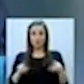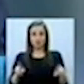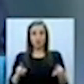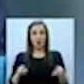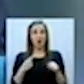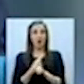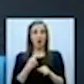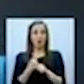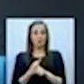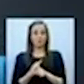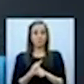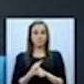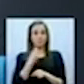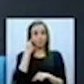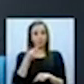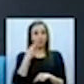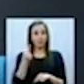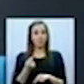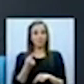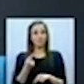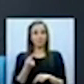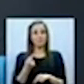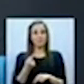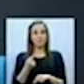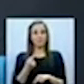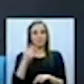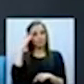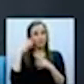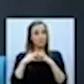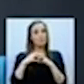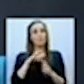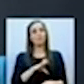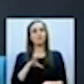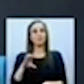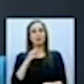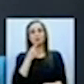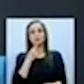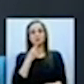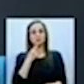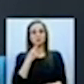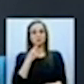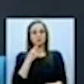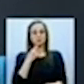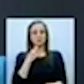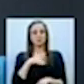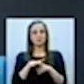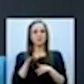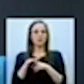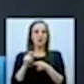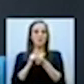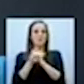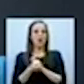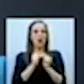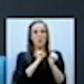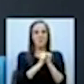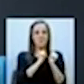algo que é para os especialistas em neurociências, de perceberem quais são os impactos na mudança do papel para